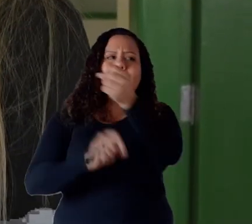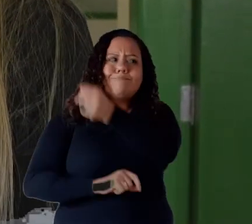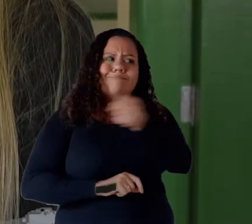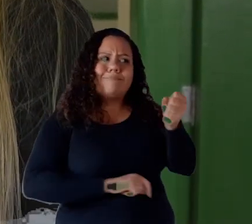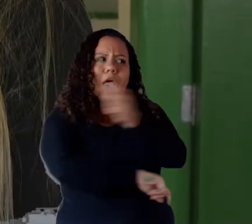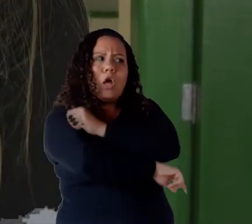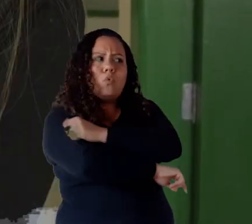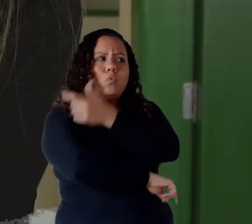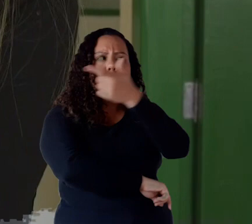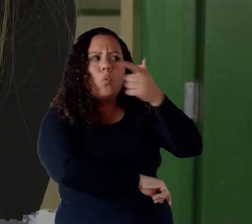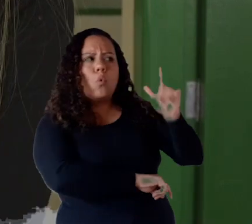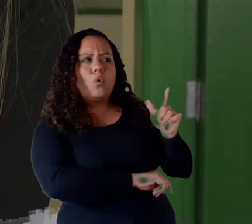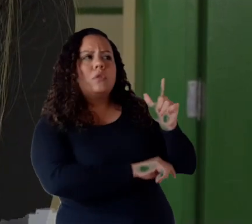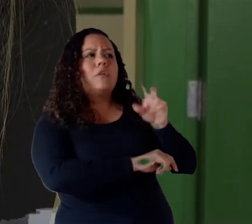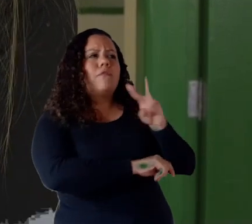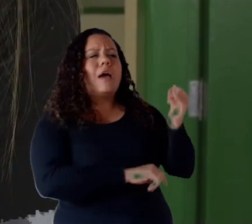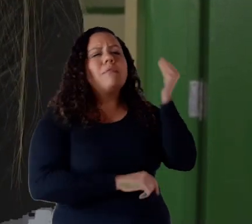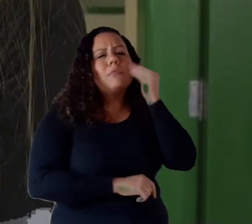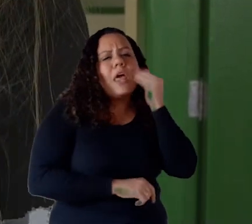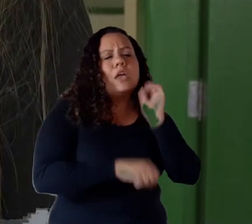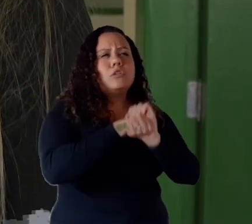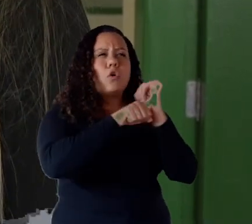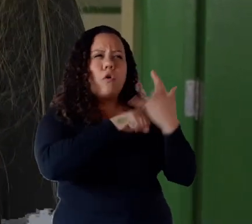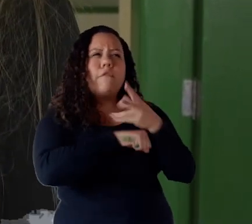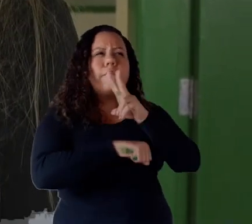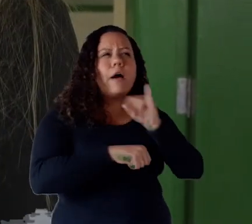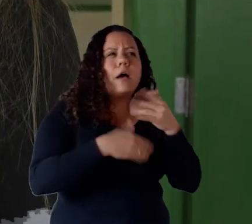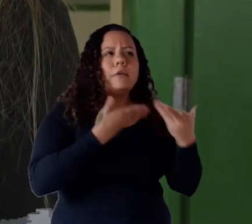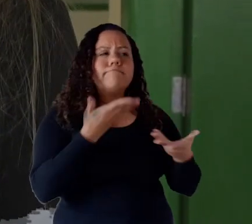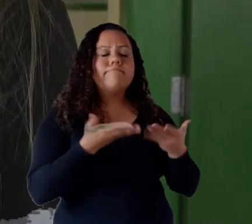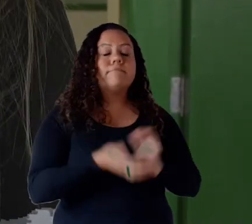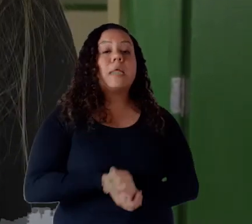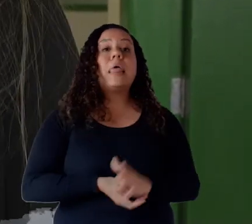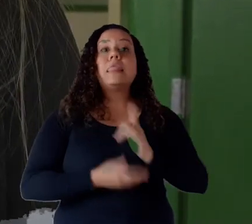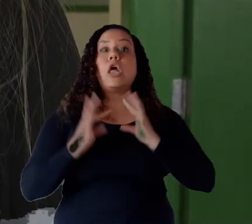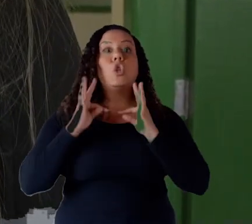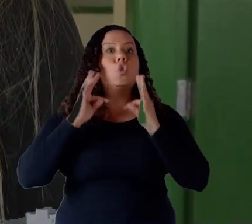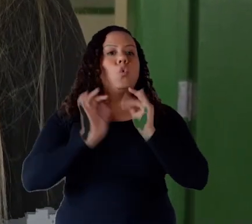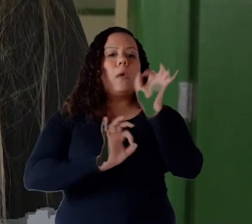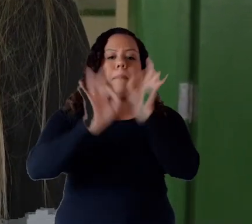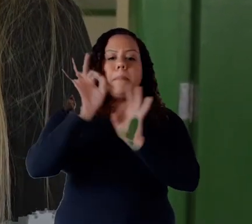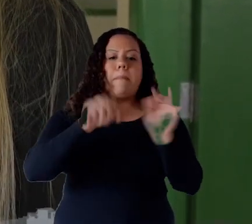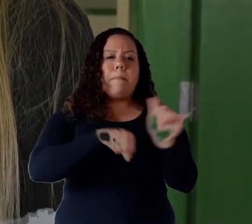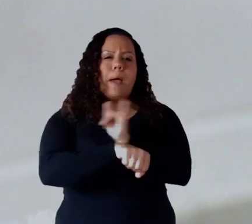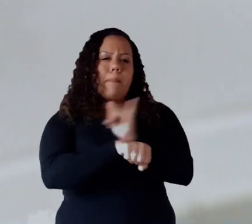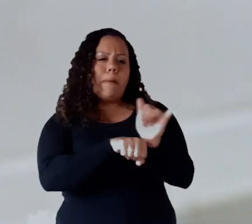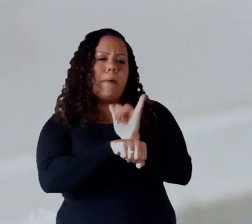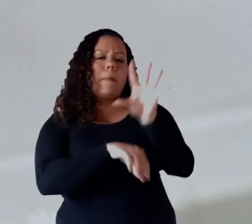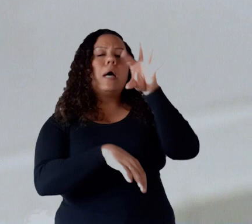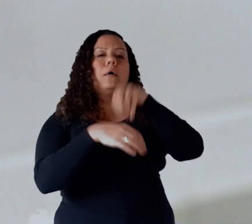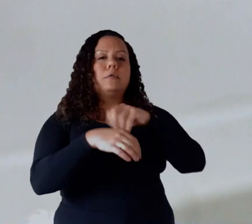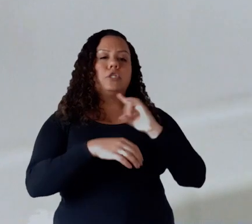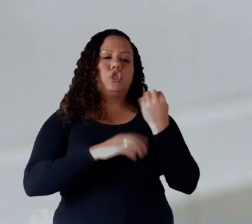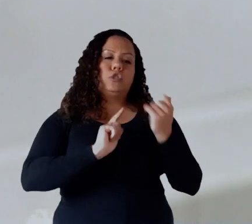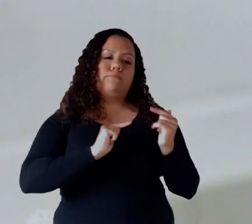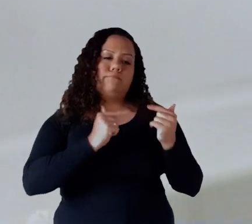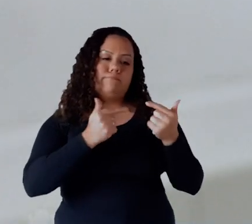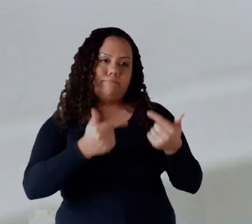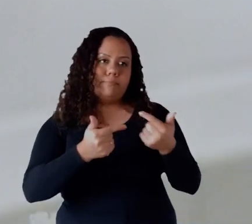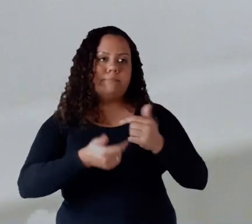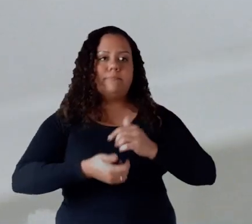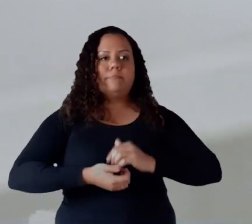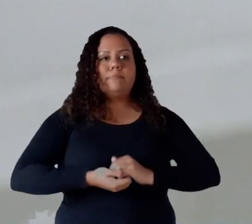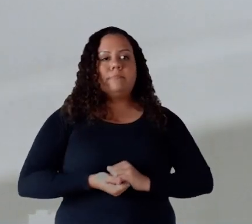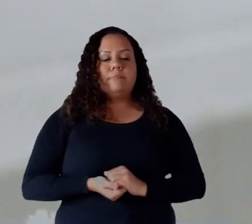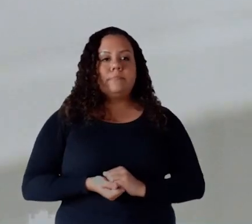contato, qual grupo que esse aluno está, aí se vai direcionar esse aluno para poder fazer ou não o teste do